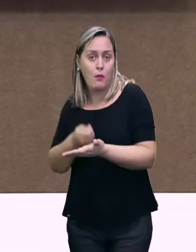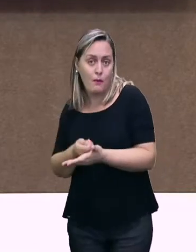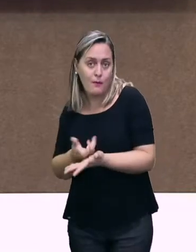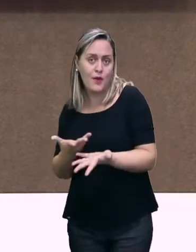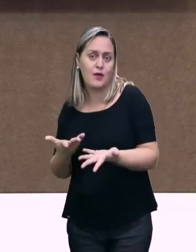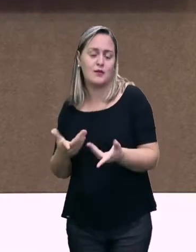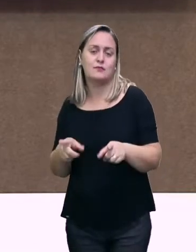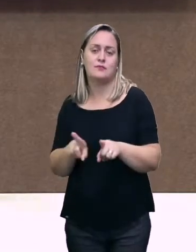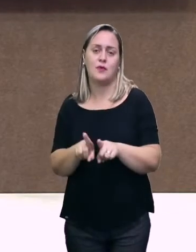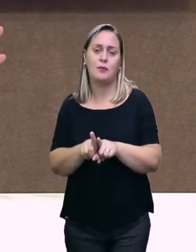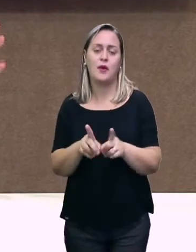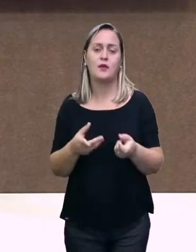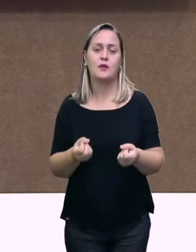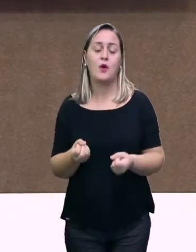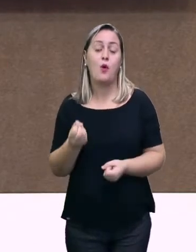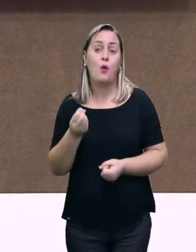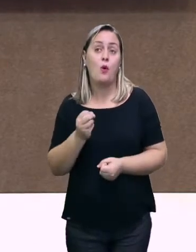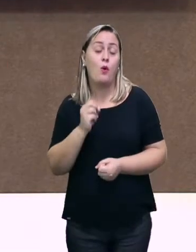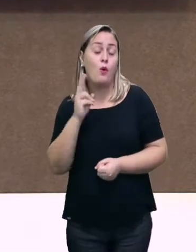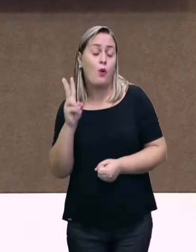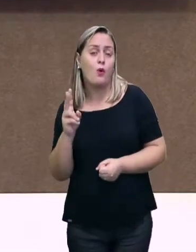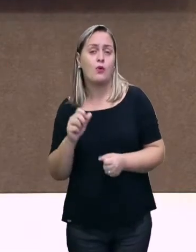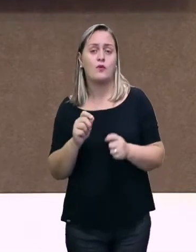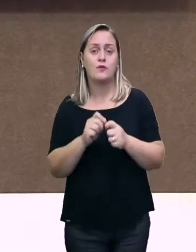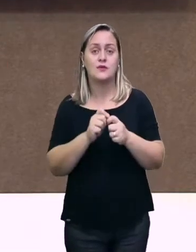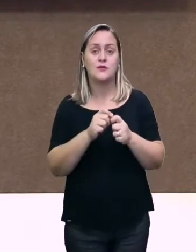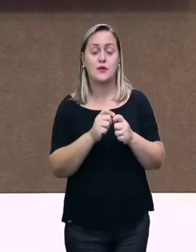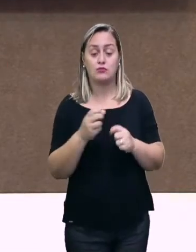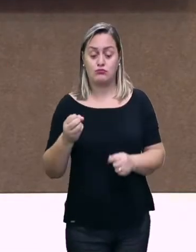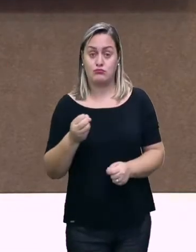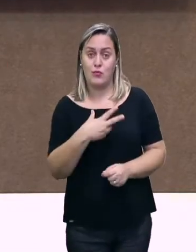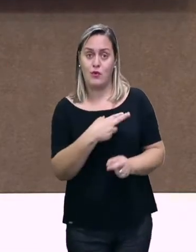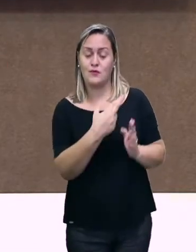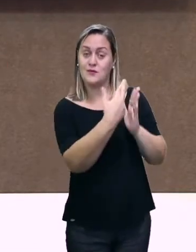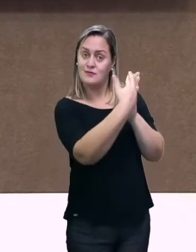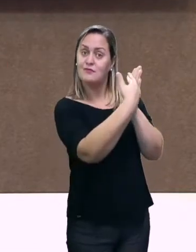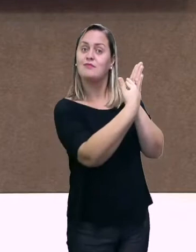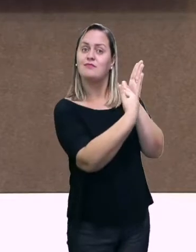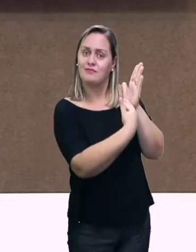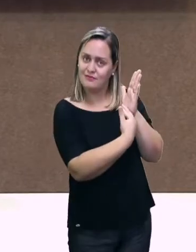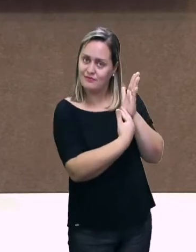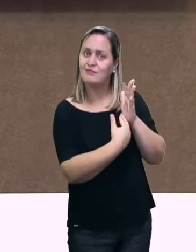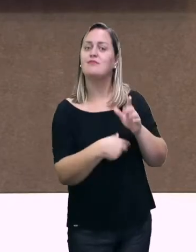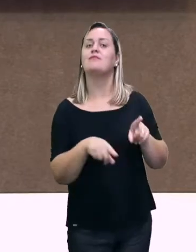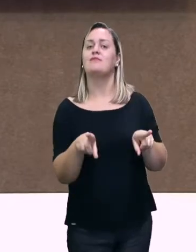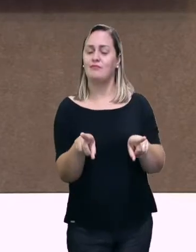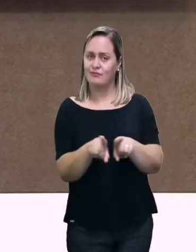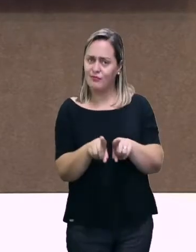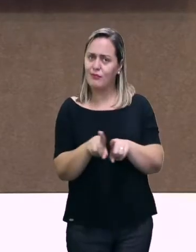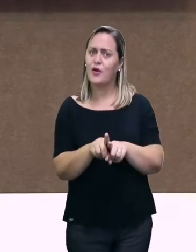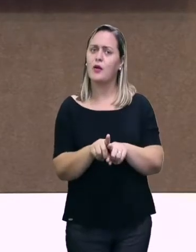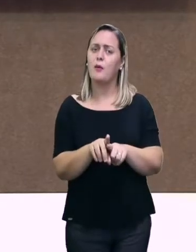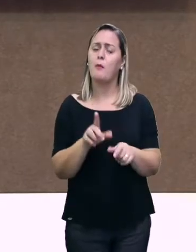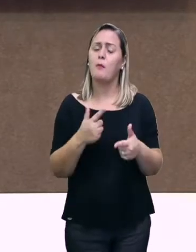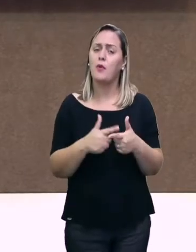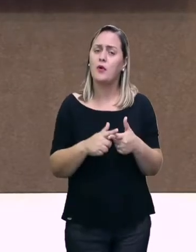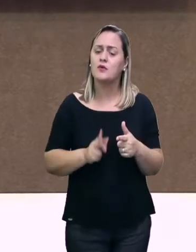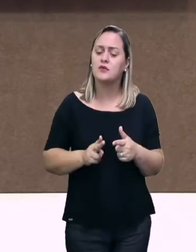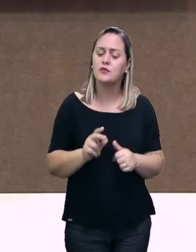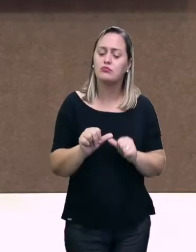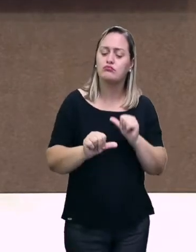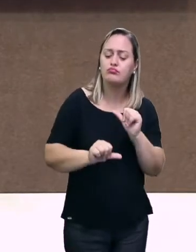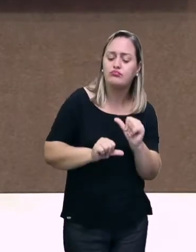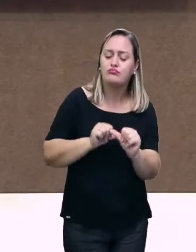novas regras. Mas, hora das nossas atividades, como eu disse que teríamos